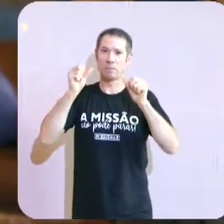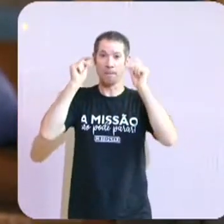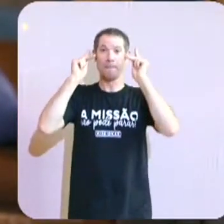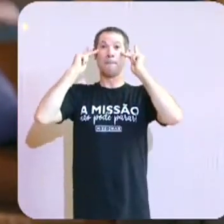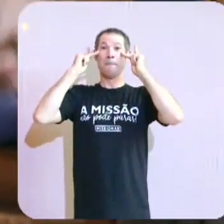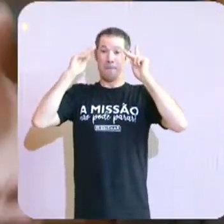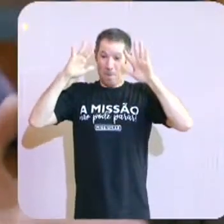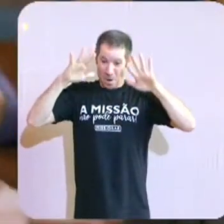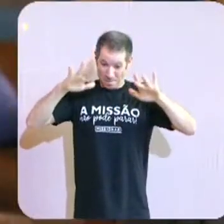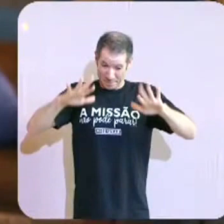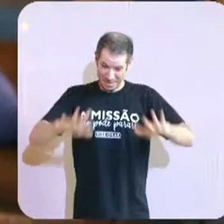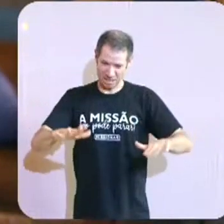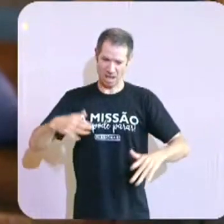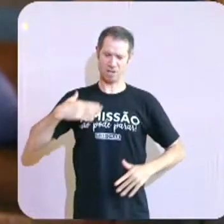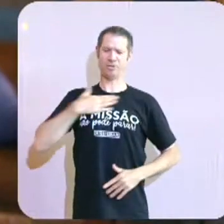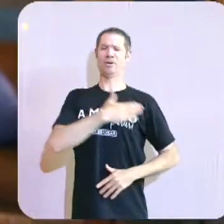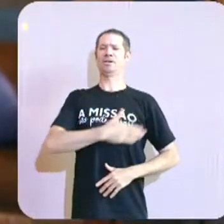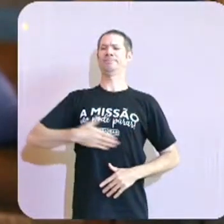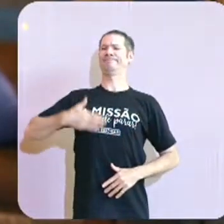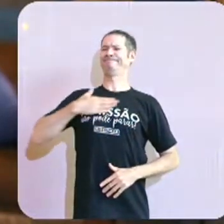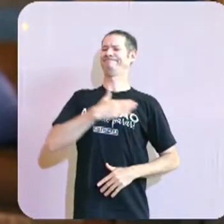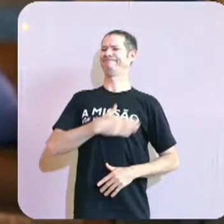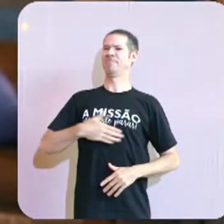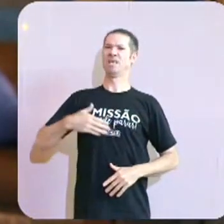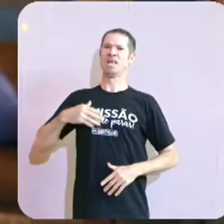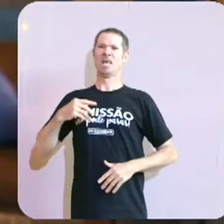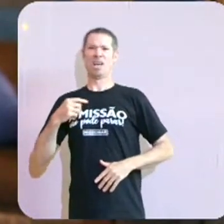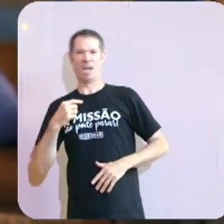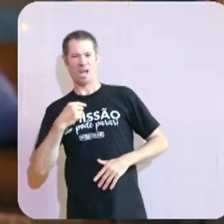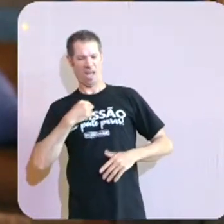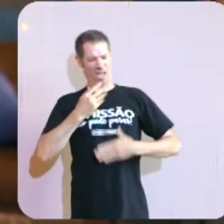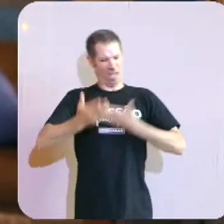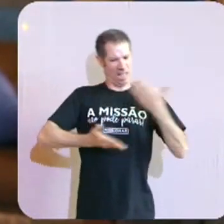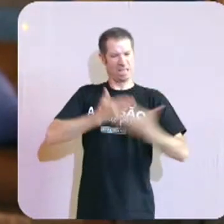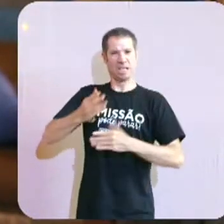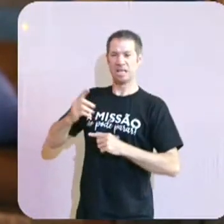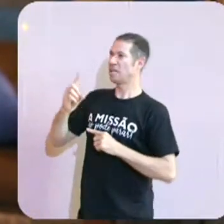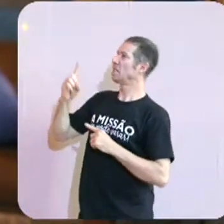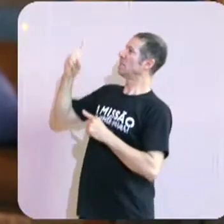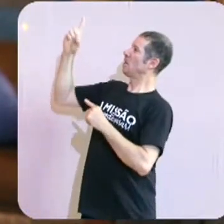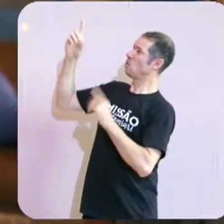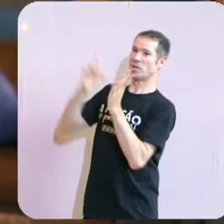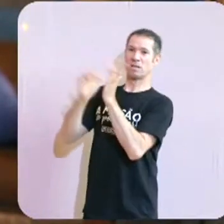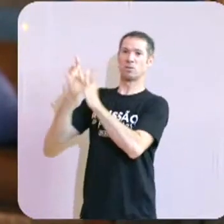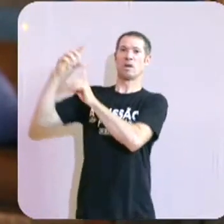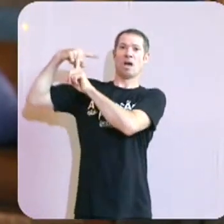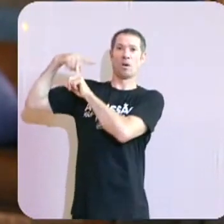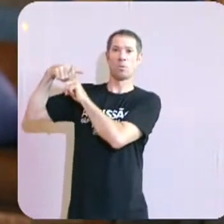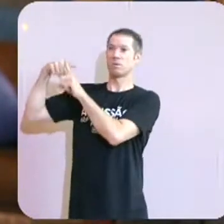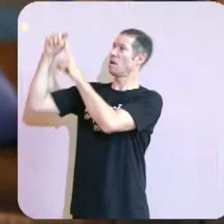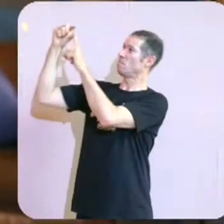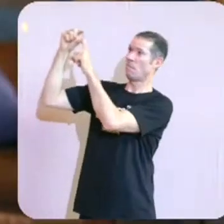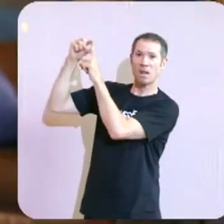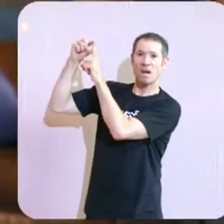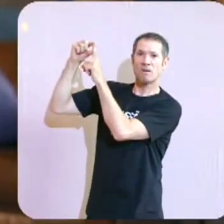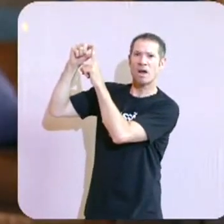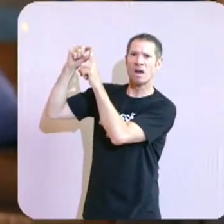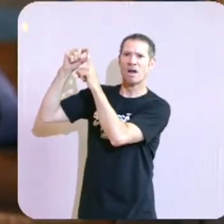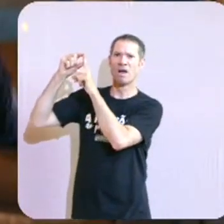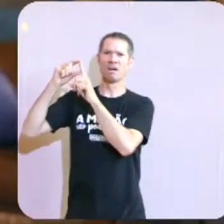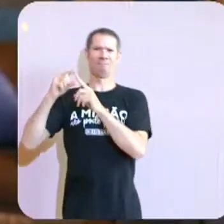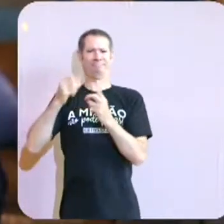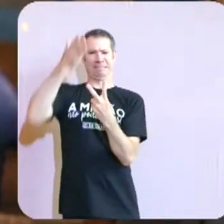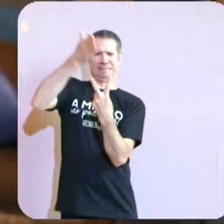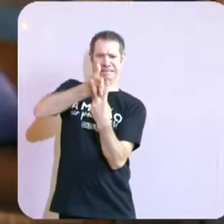prosperidade, o evangelho do bem-estar, o homem está no centro da relação. Deus, Jesus, a cruz, a palavra não estão no